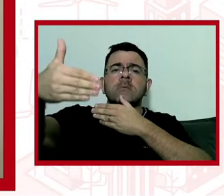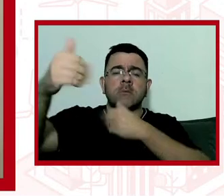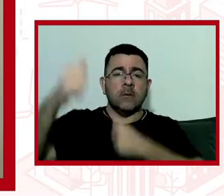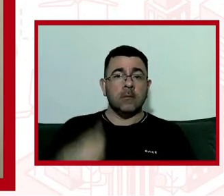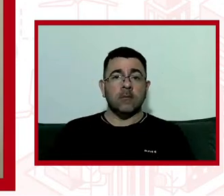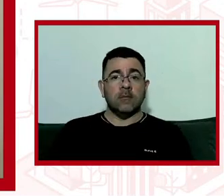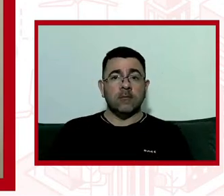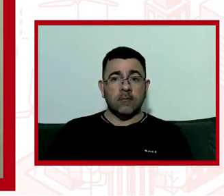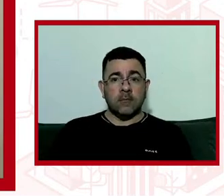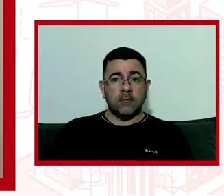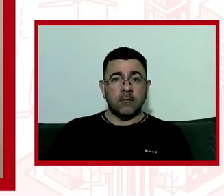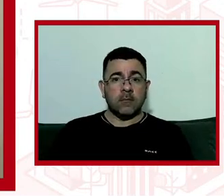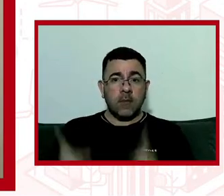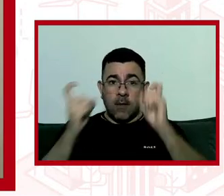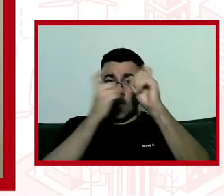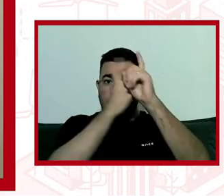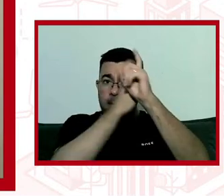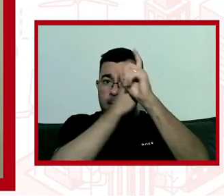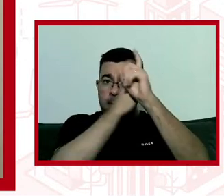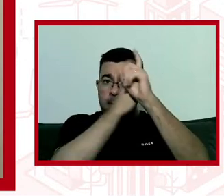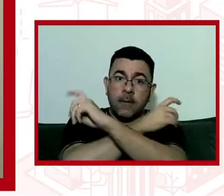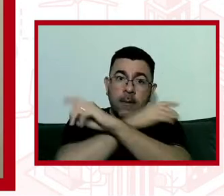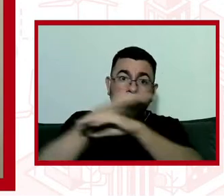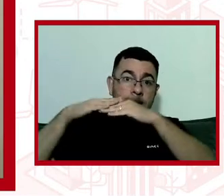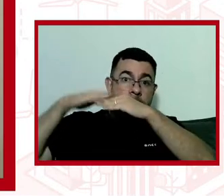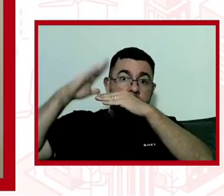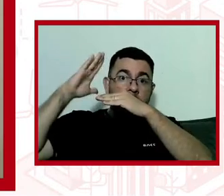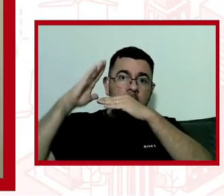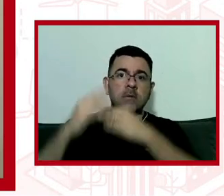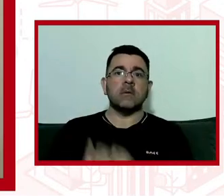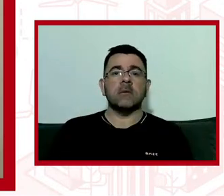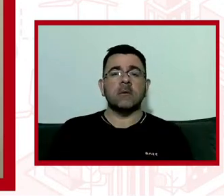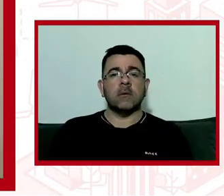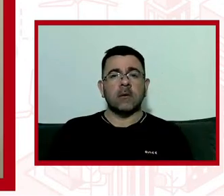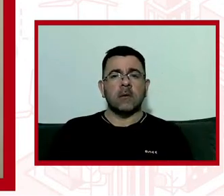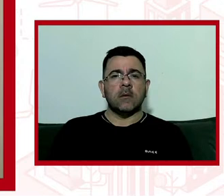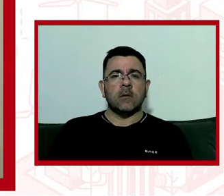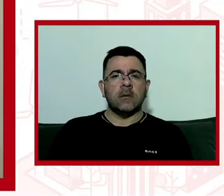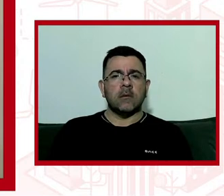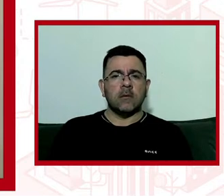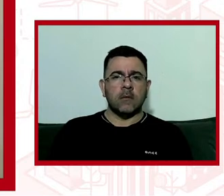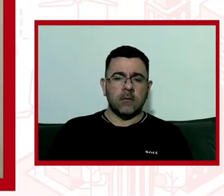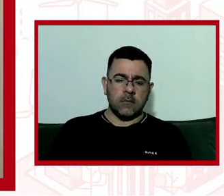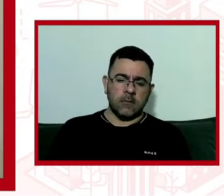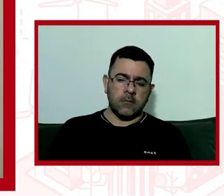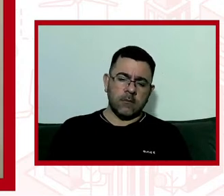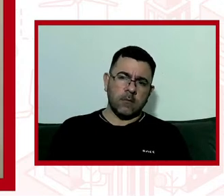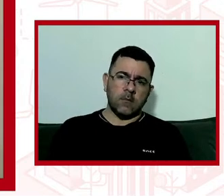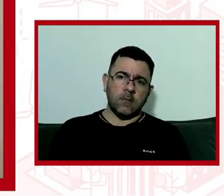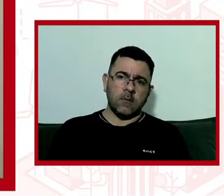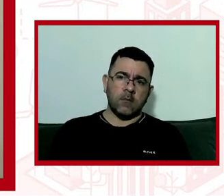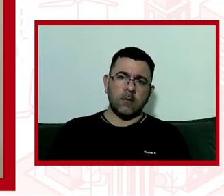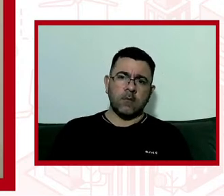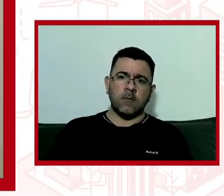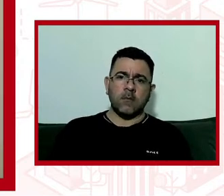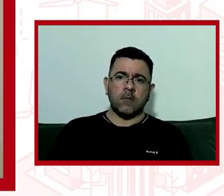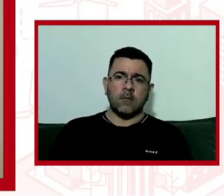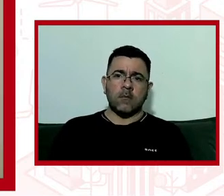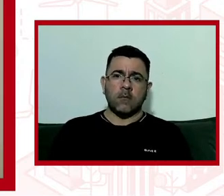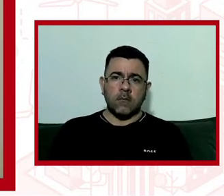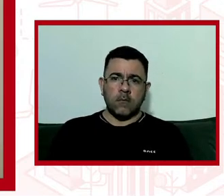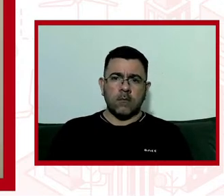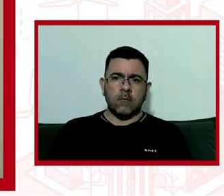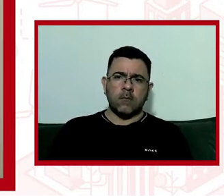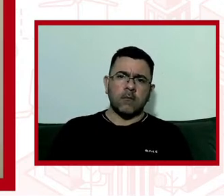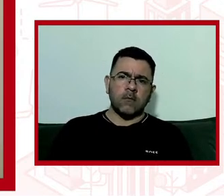ponto mais difícil eh sobre o ponto a terceira pergunta de não deixar ninguém para trás você até falou enquanto a gente manda